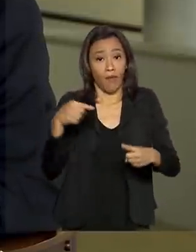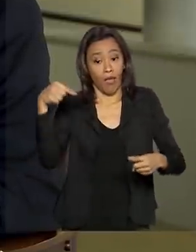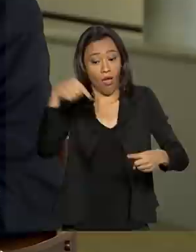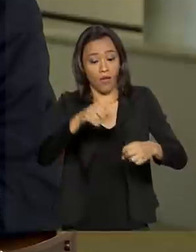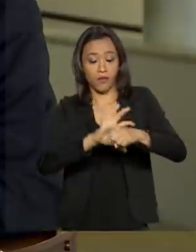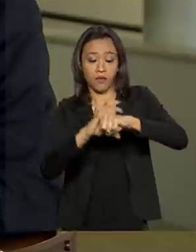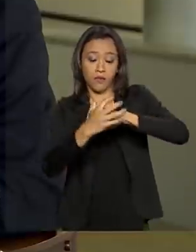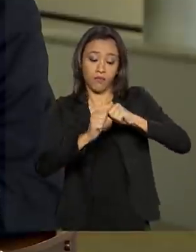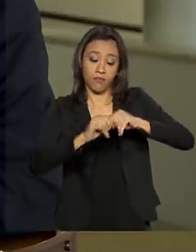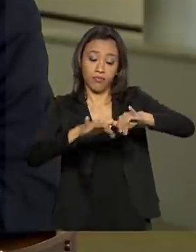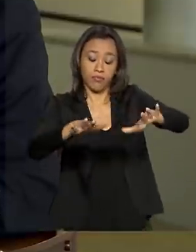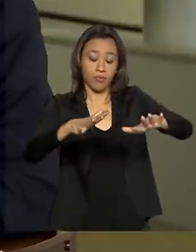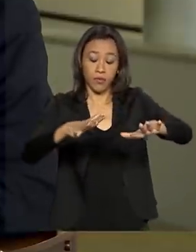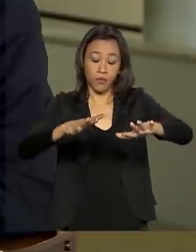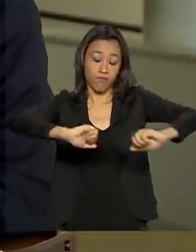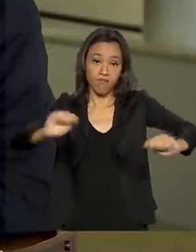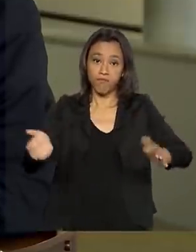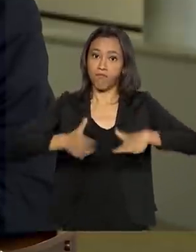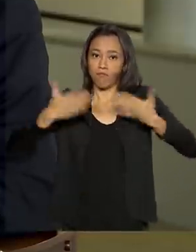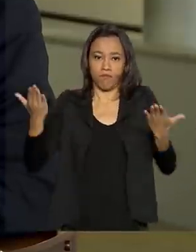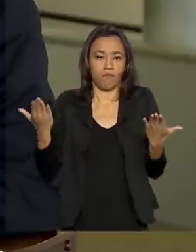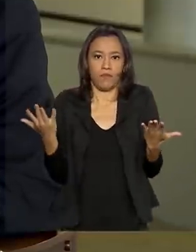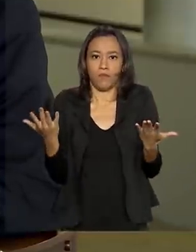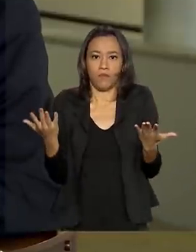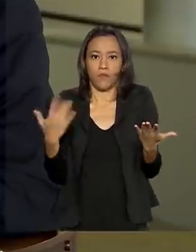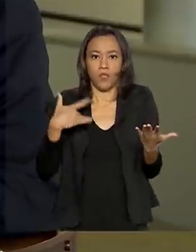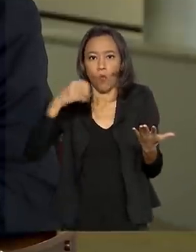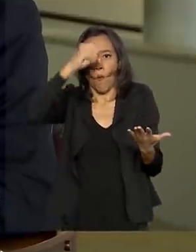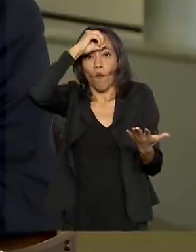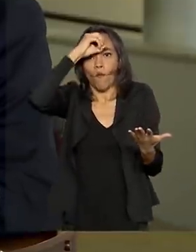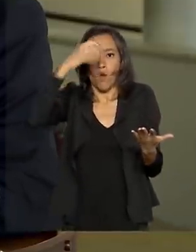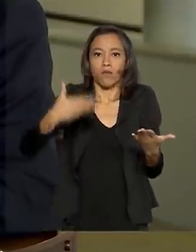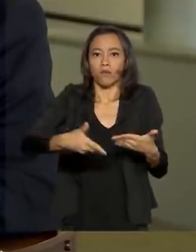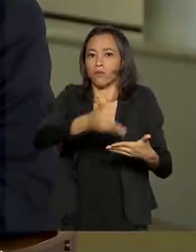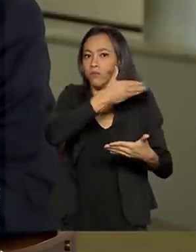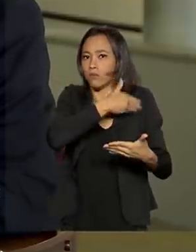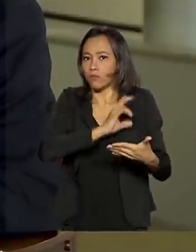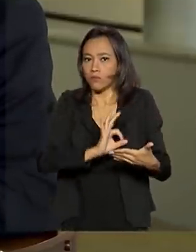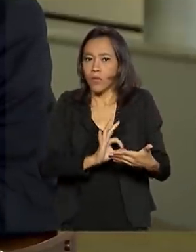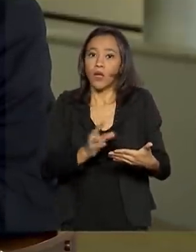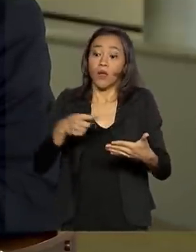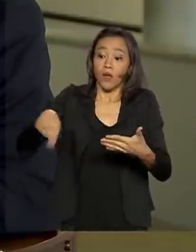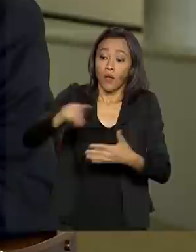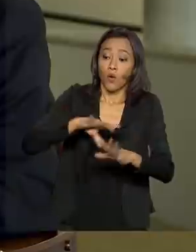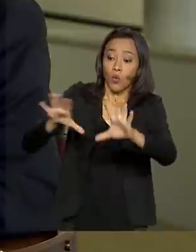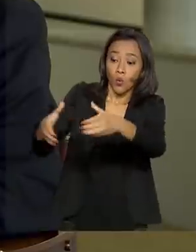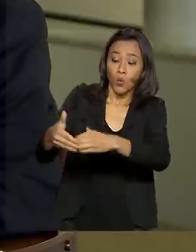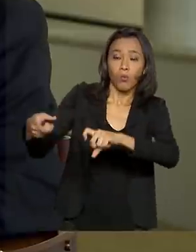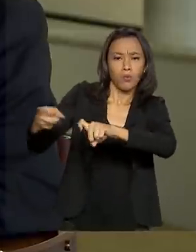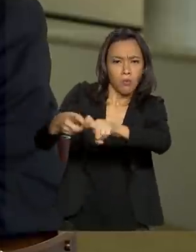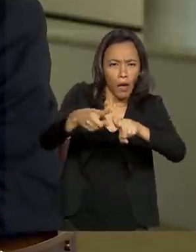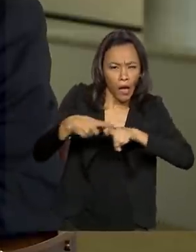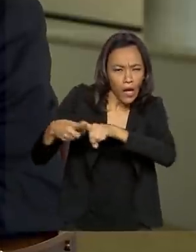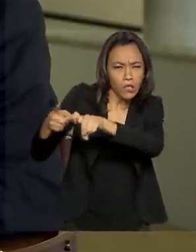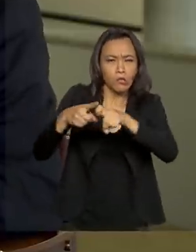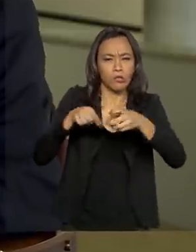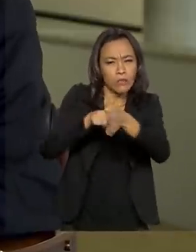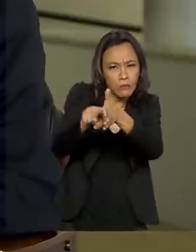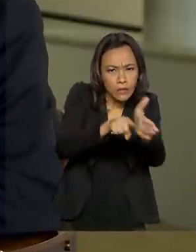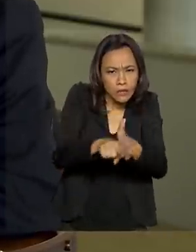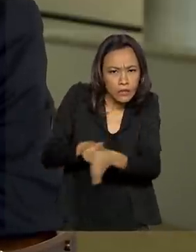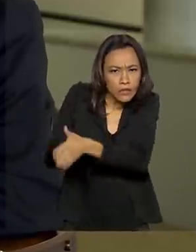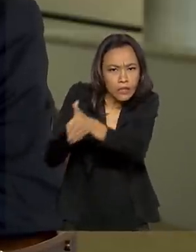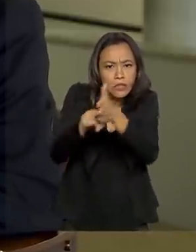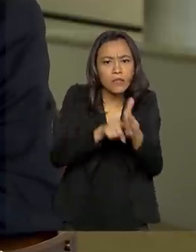pandemia chegou de surpresa e os próprios infectologistas, os especialistas, os médicos, as